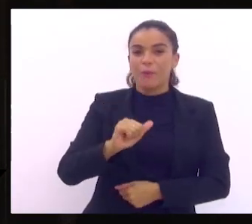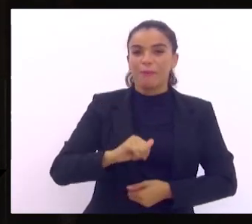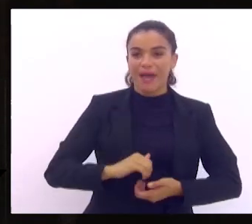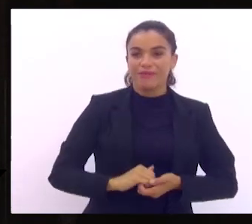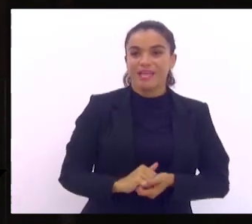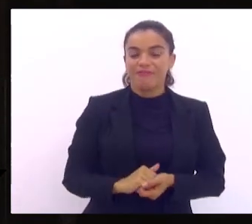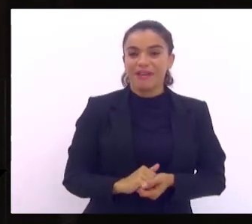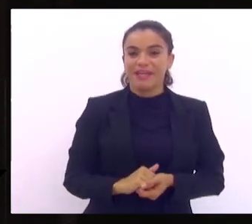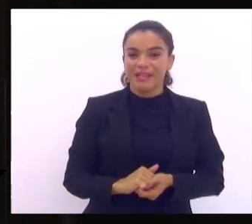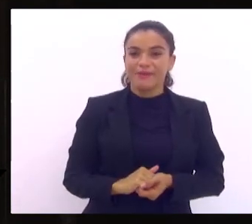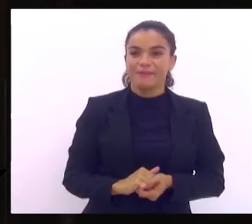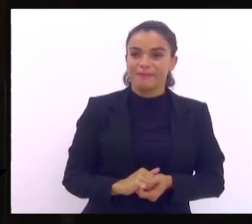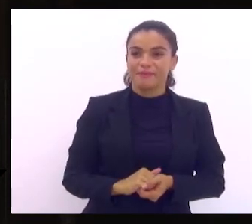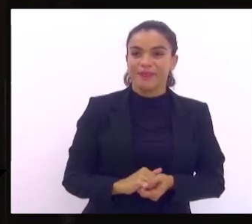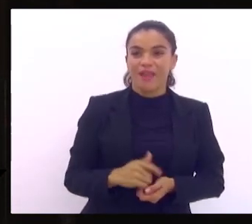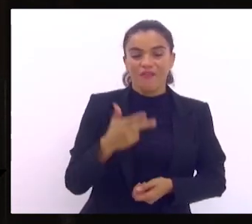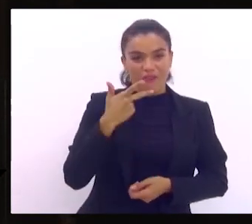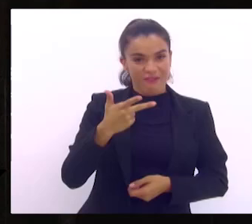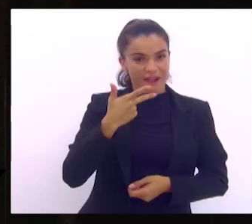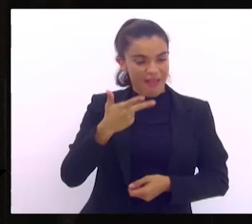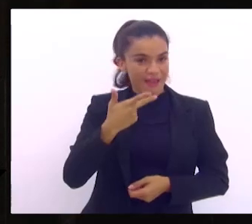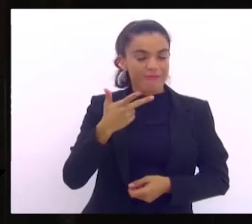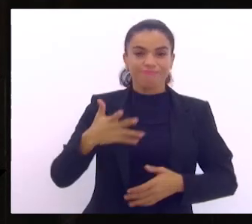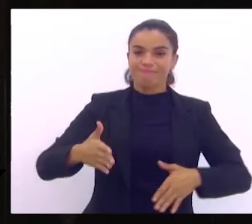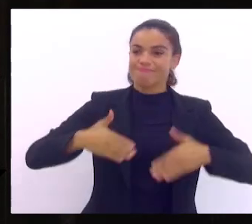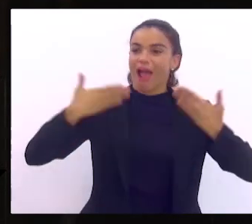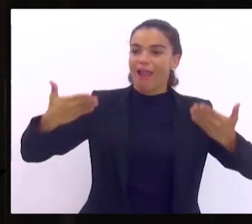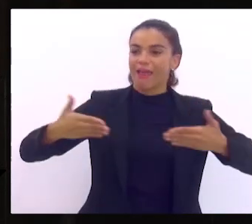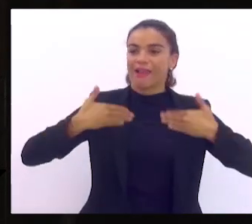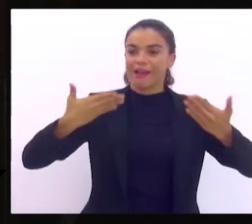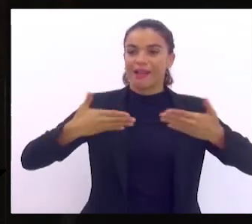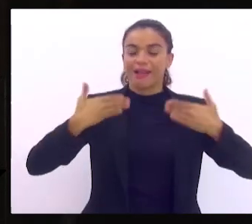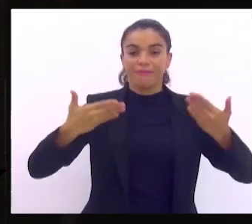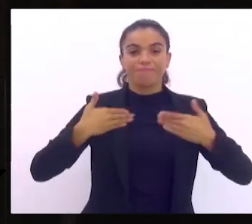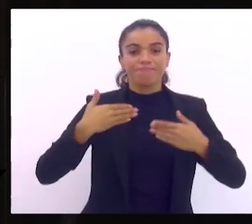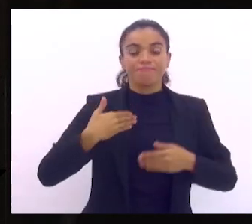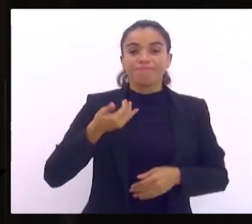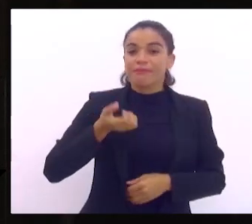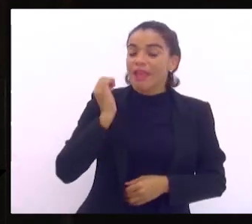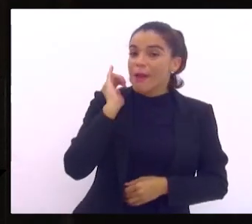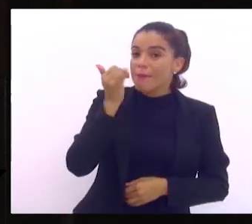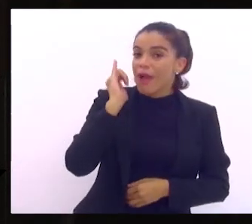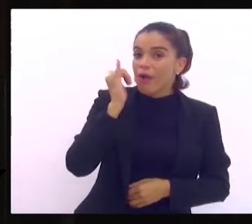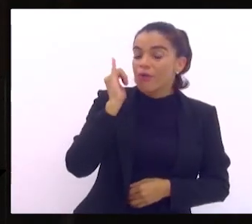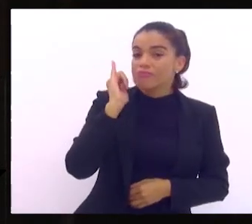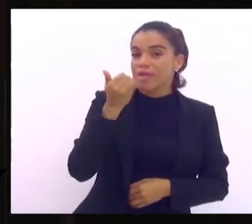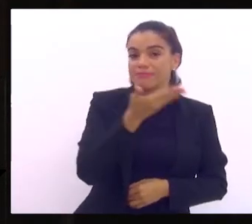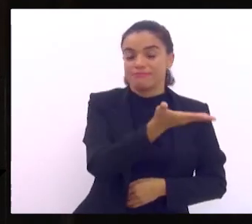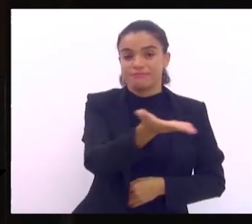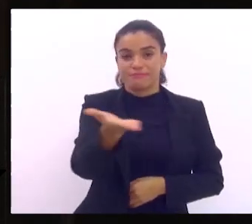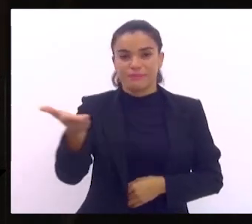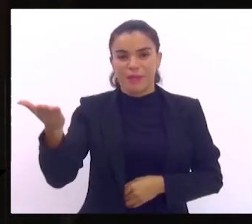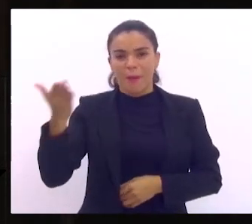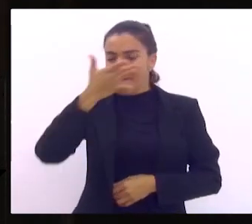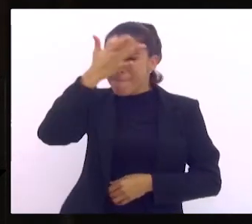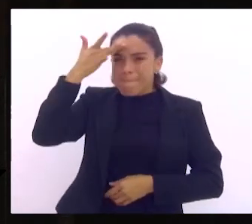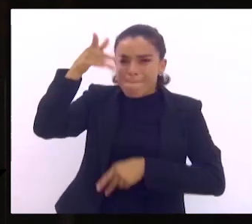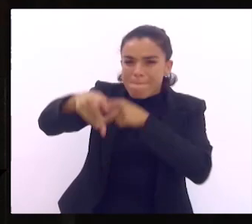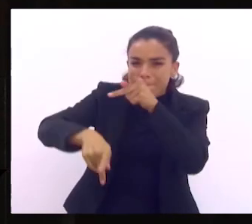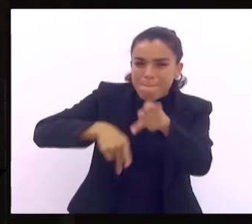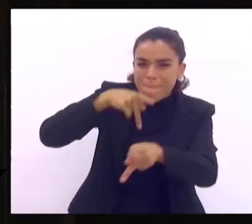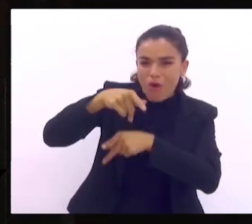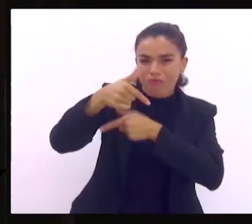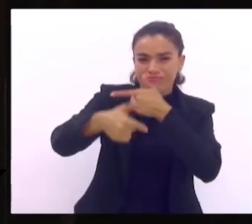eu venho aqui falar com muita alegria, que é para contar com o povo trabalhador